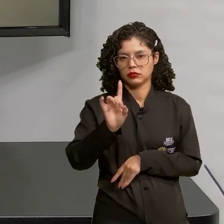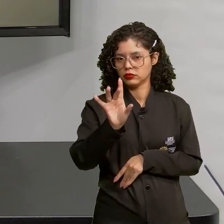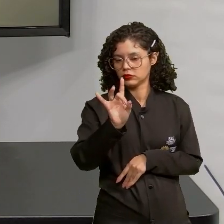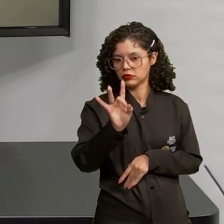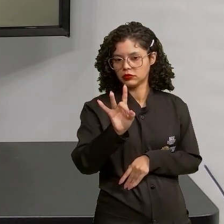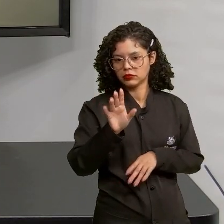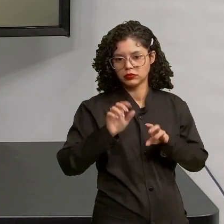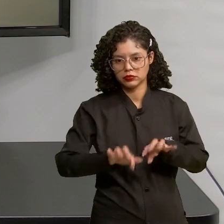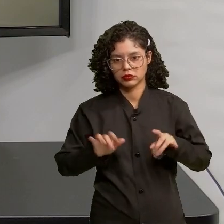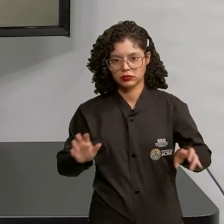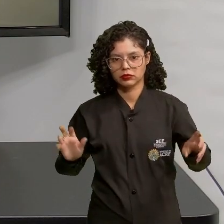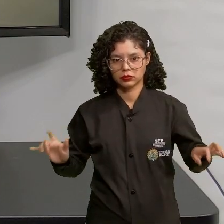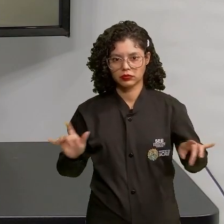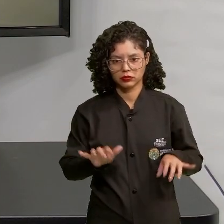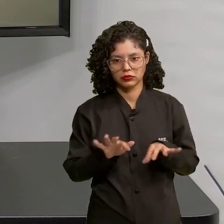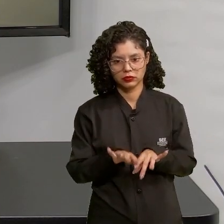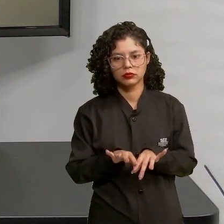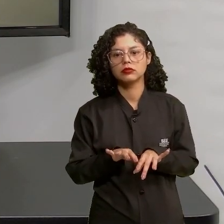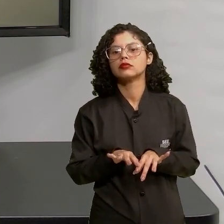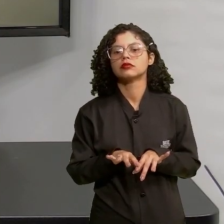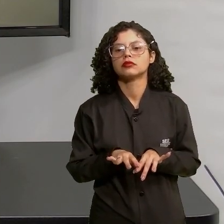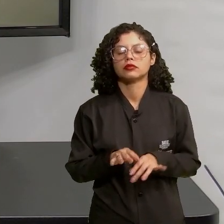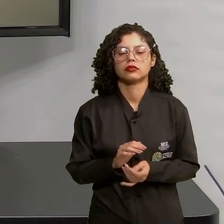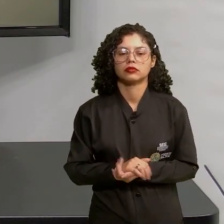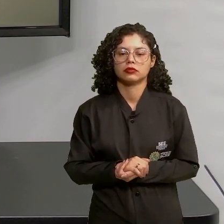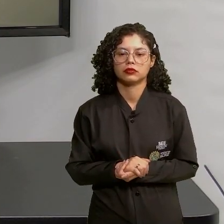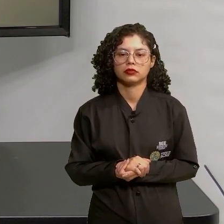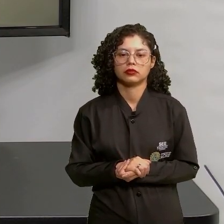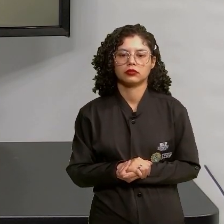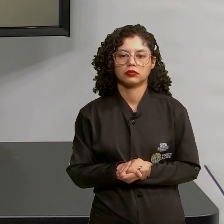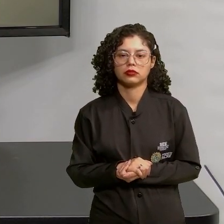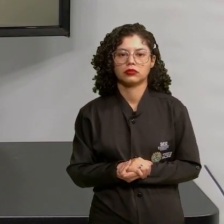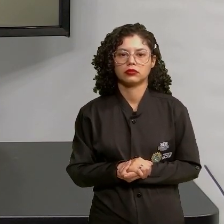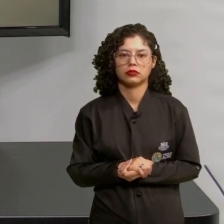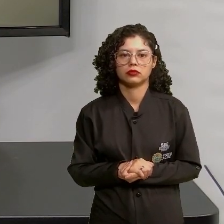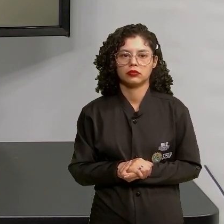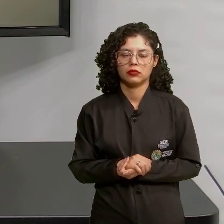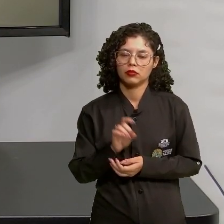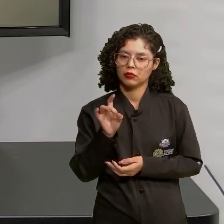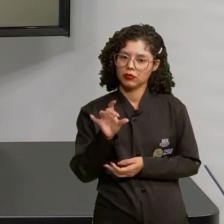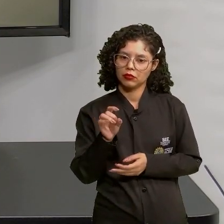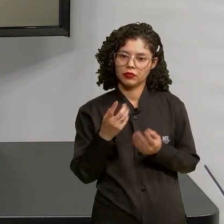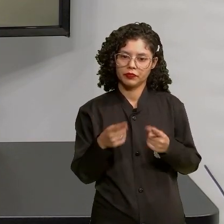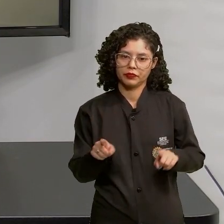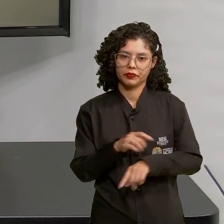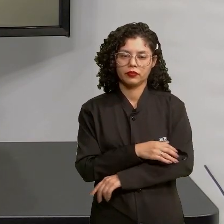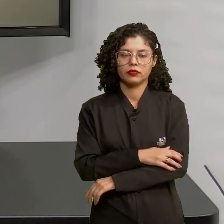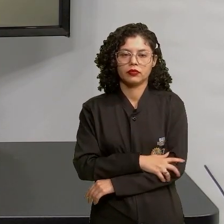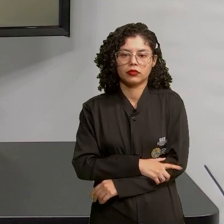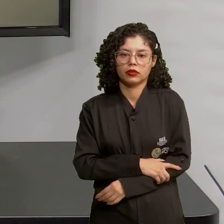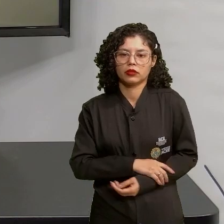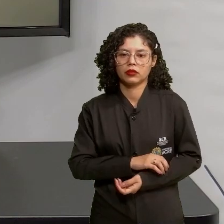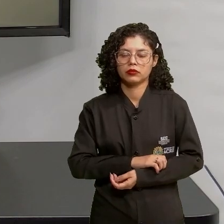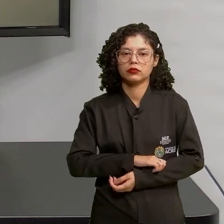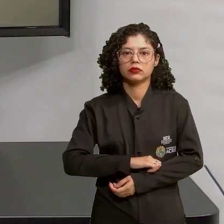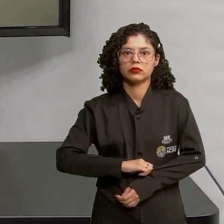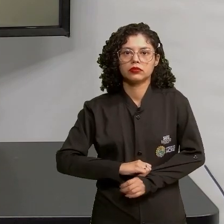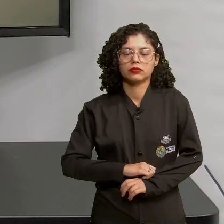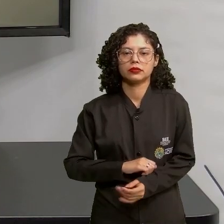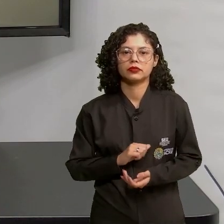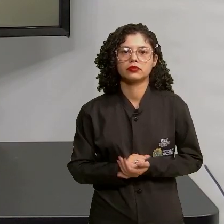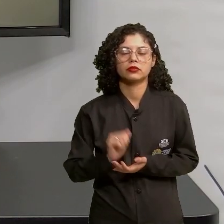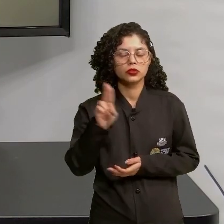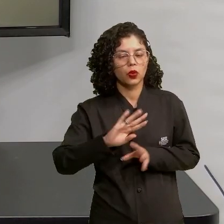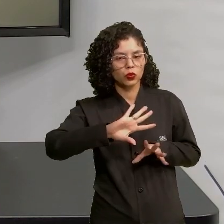as teclas, né? Ou o músico ali que toca, ele usa apenas as teclas e esse som ele já vem completo